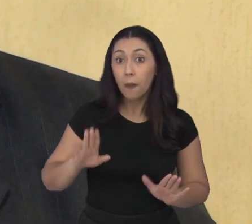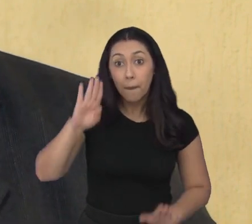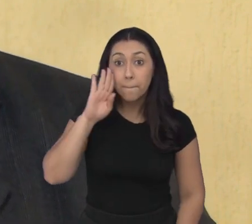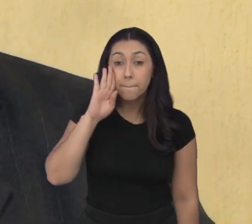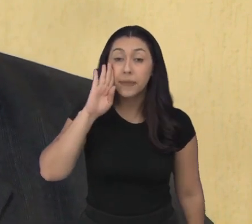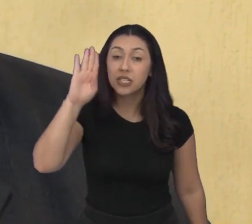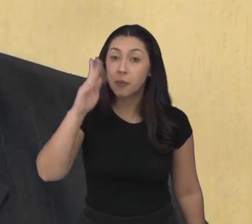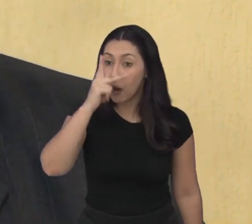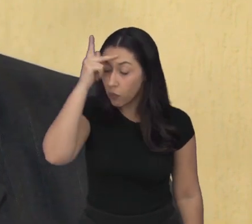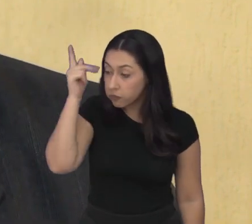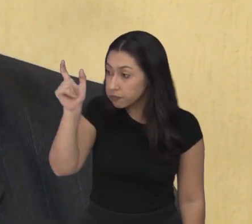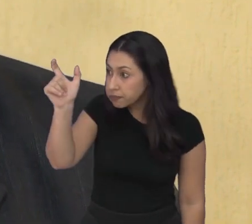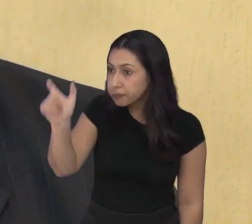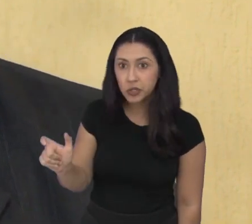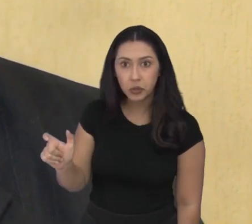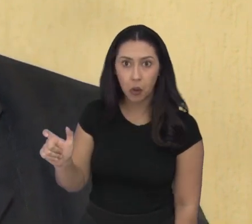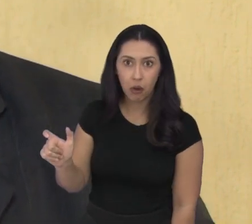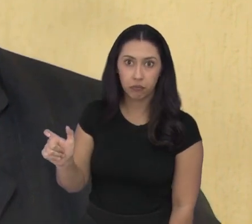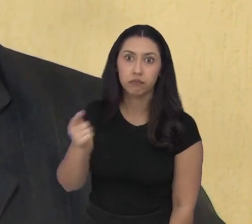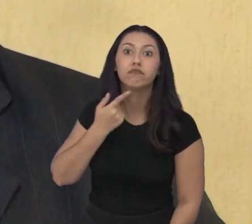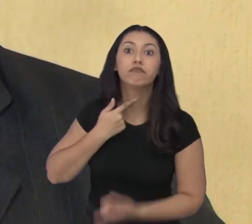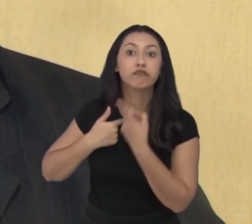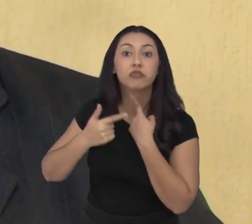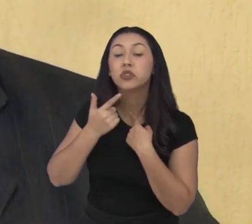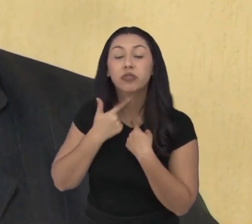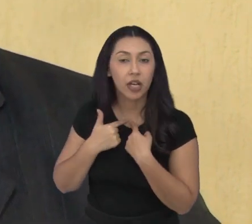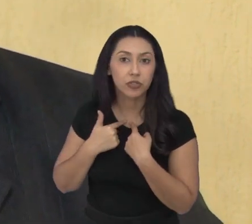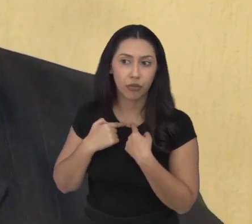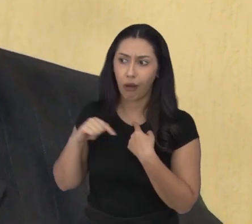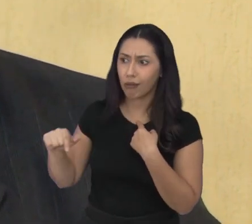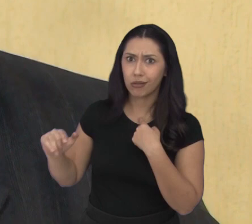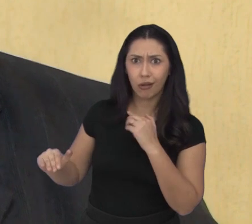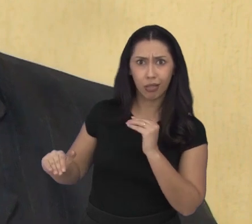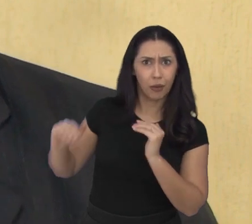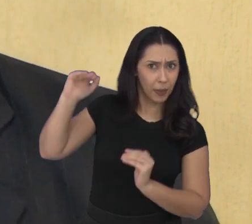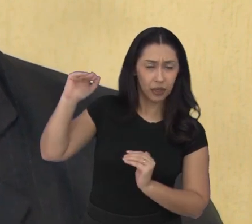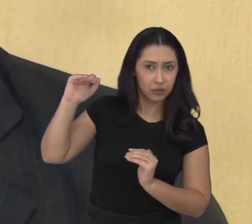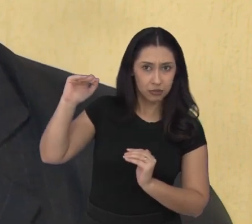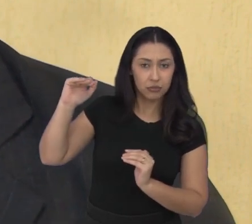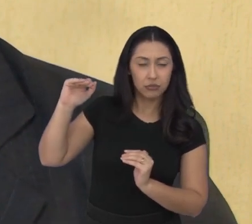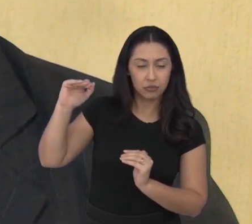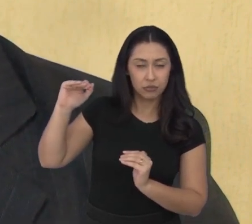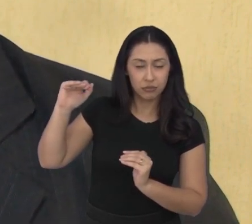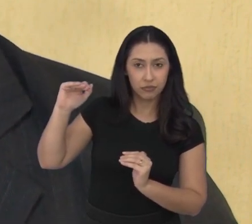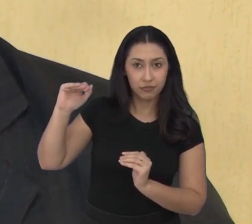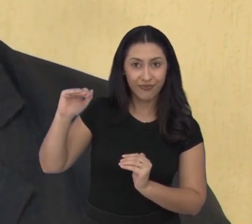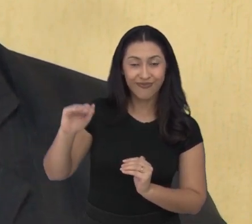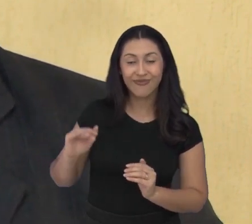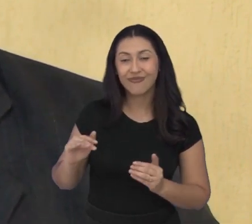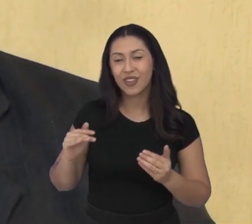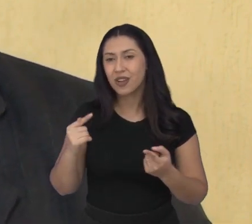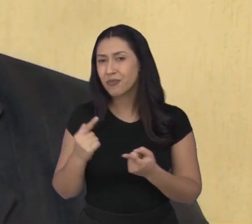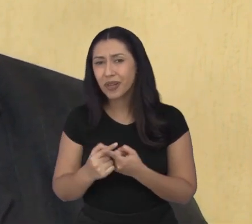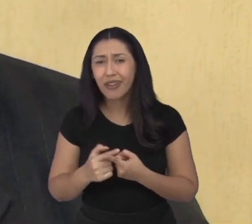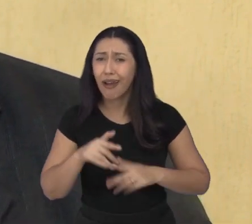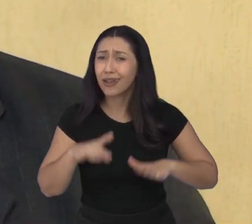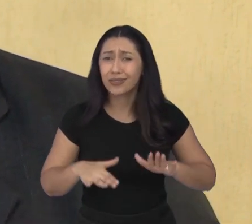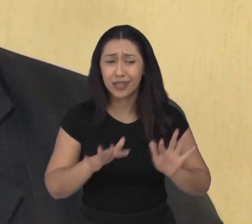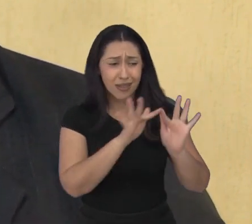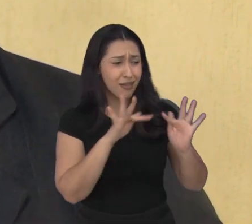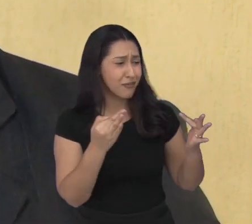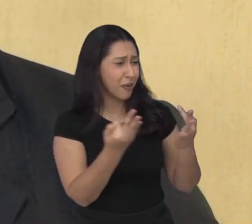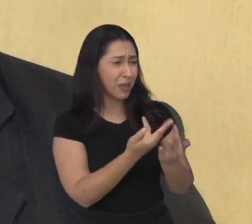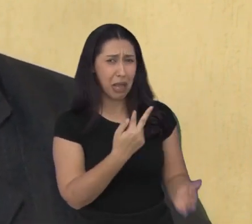imperioso a vontade do doador falecido, né, e talvez sendo superado a intenção familiar, por obstáculos